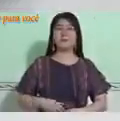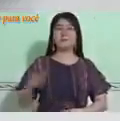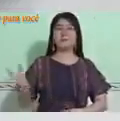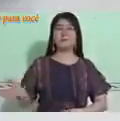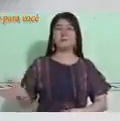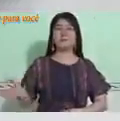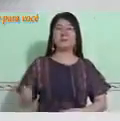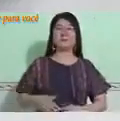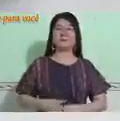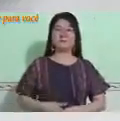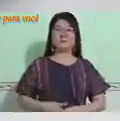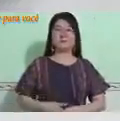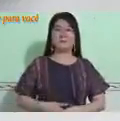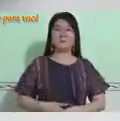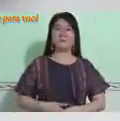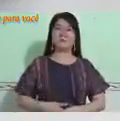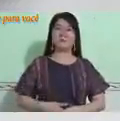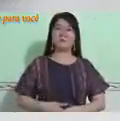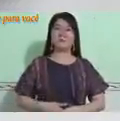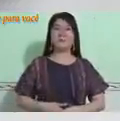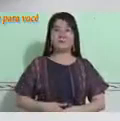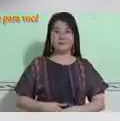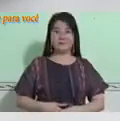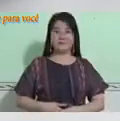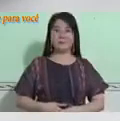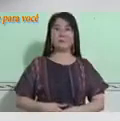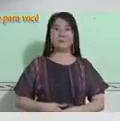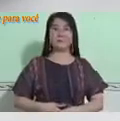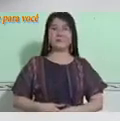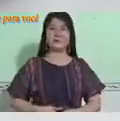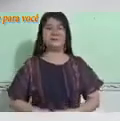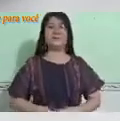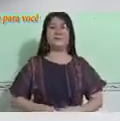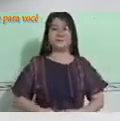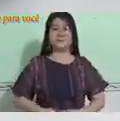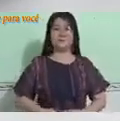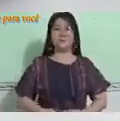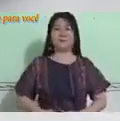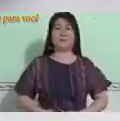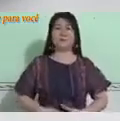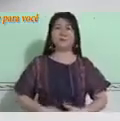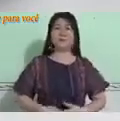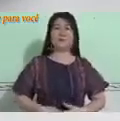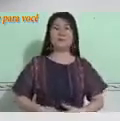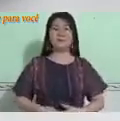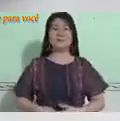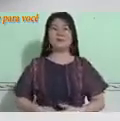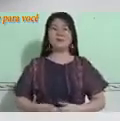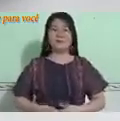Acento agudo, acento agudo. Importante é nunca deixar a pessoa sozinha, sempre quer acento